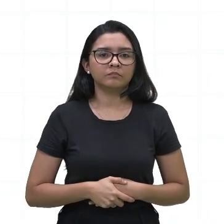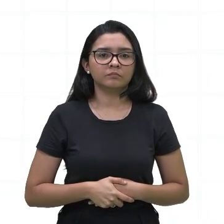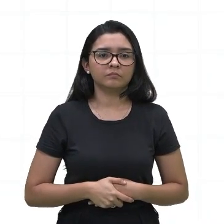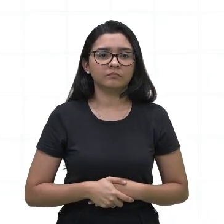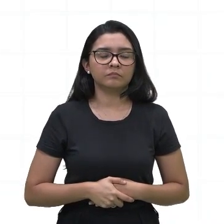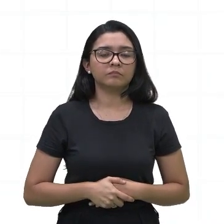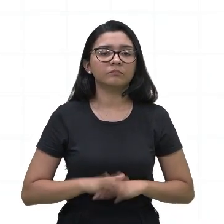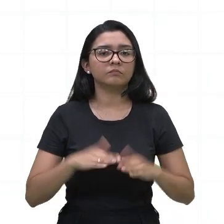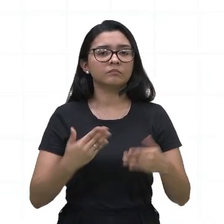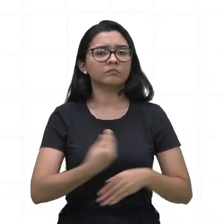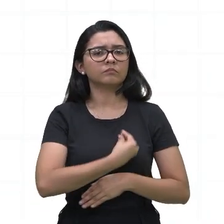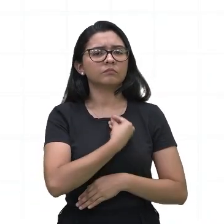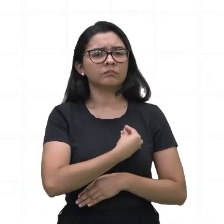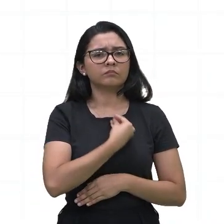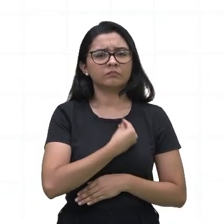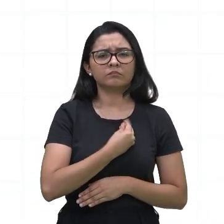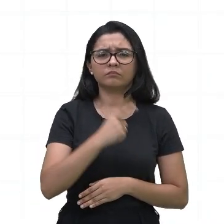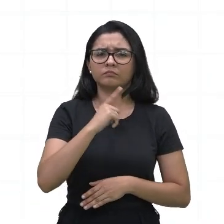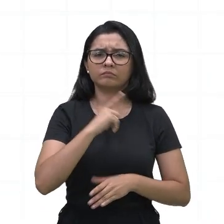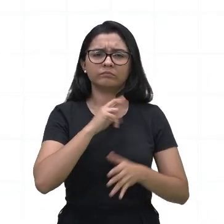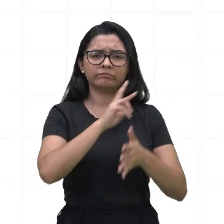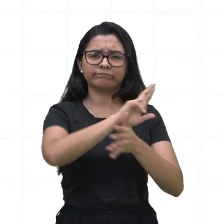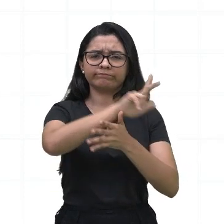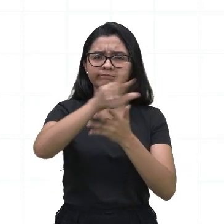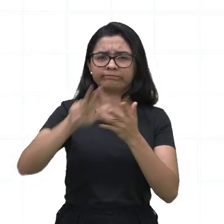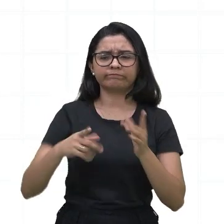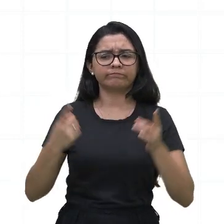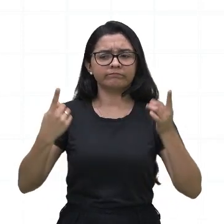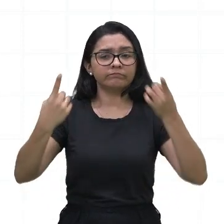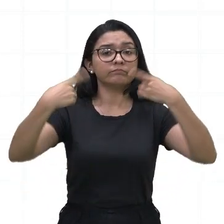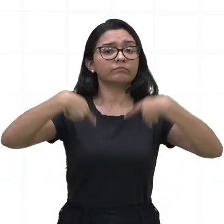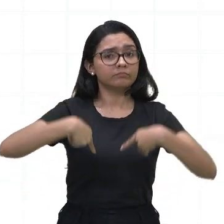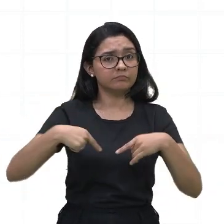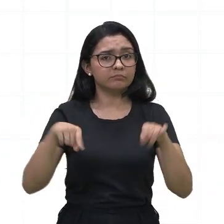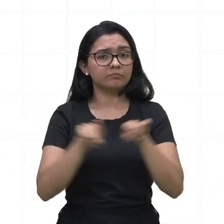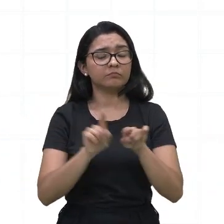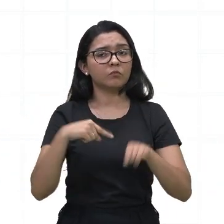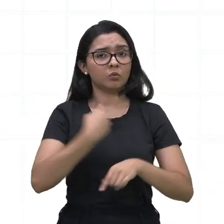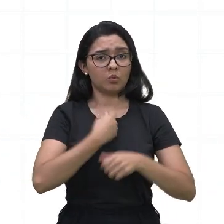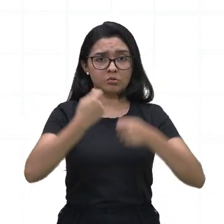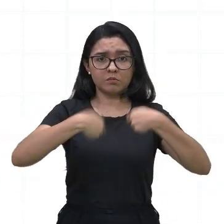Na vida encontramos muitas situações que nos desafiam e nos levam a